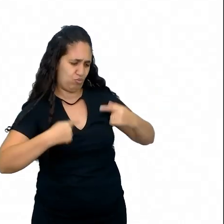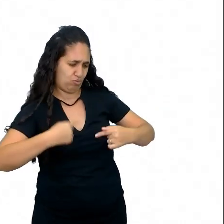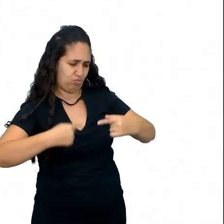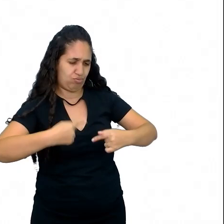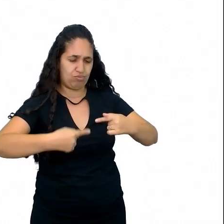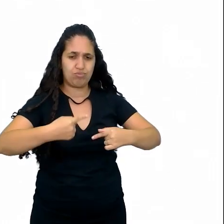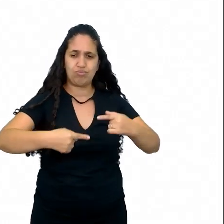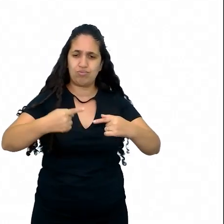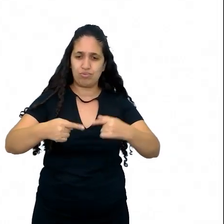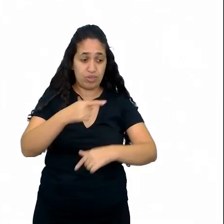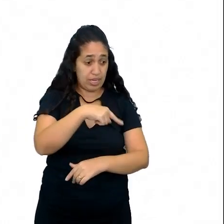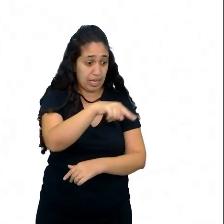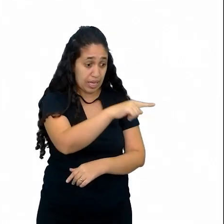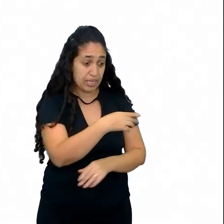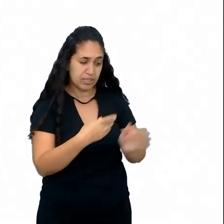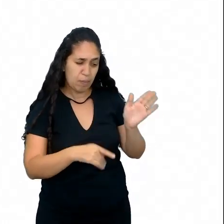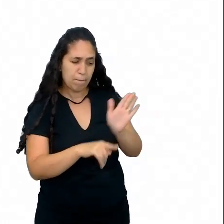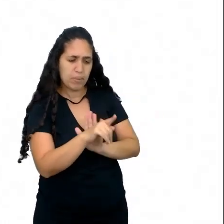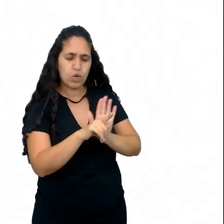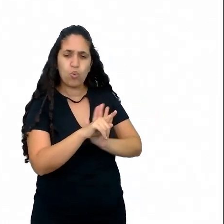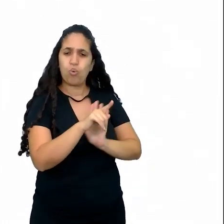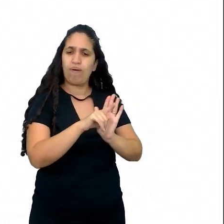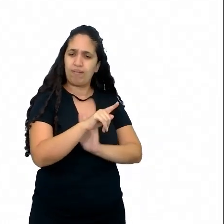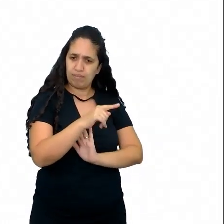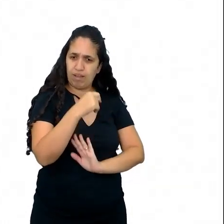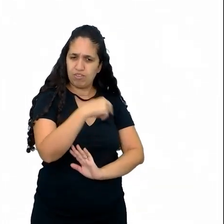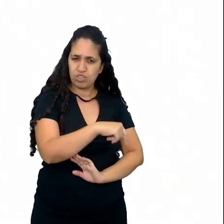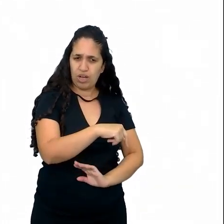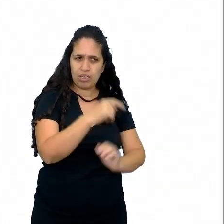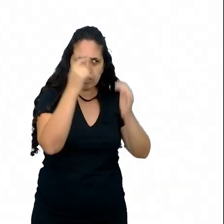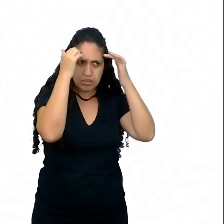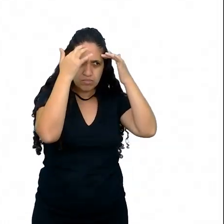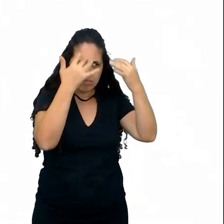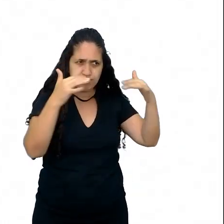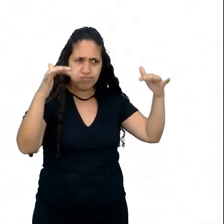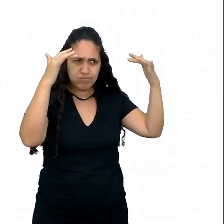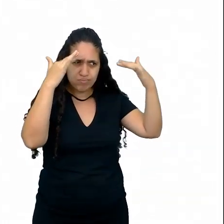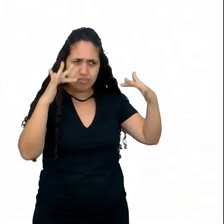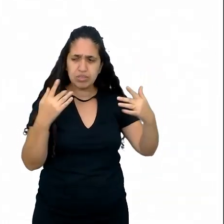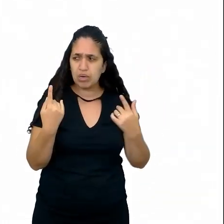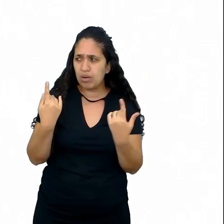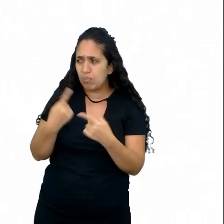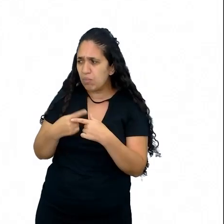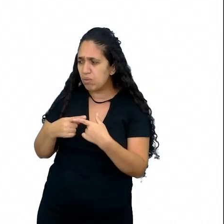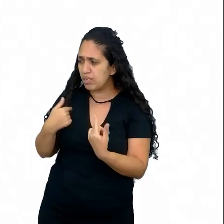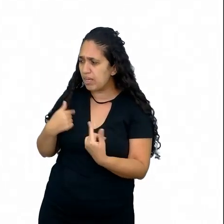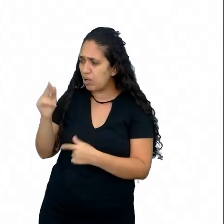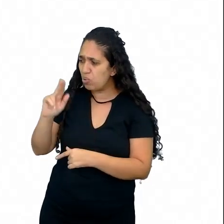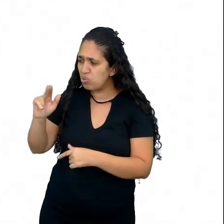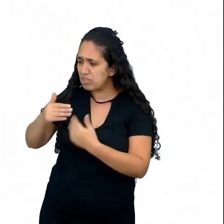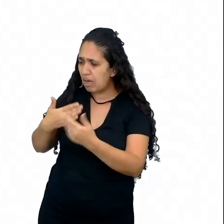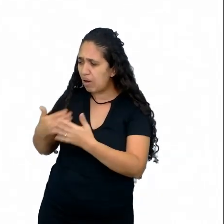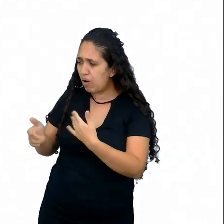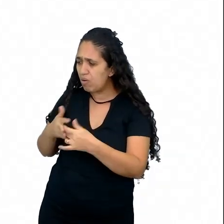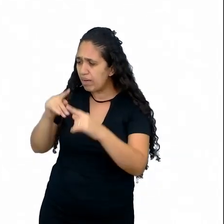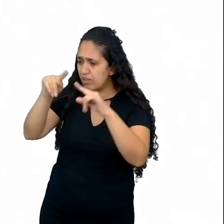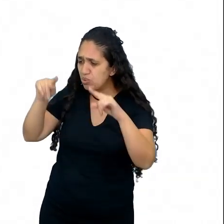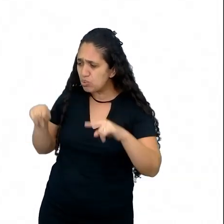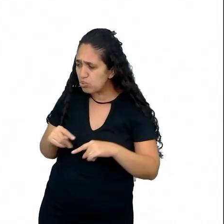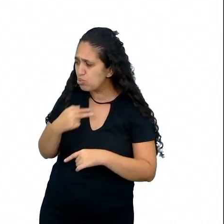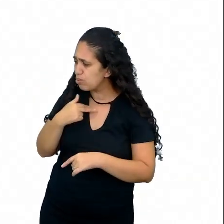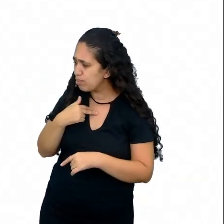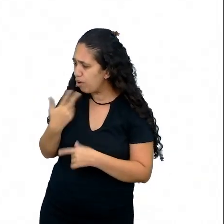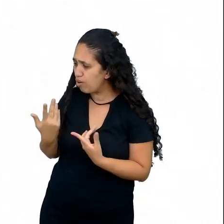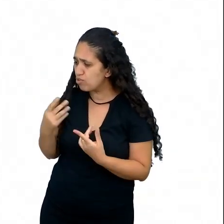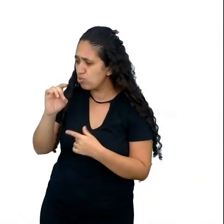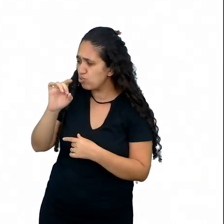quê? Já ter perguntas pré-estabelecidas que façam com que eles discutam. Olha, por que eu não posso usar qualquer polígono? Por que eu tenho que usar somente, então,